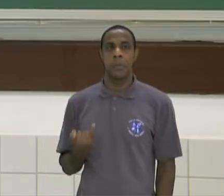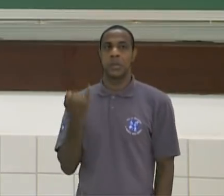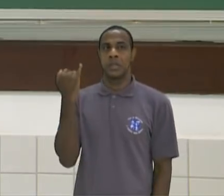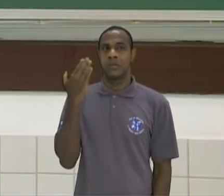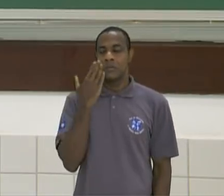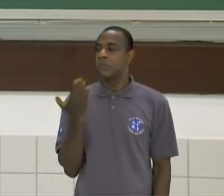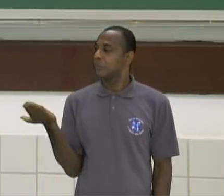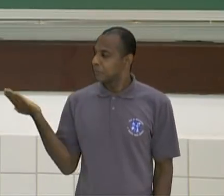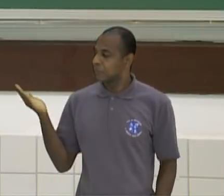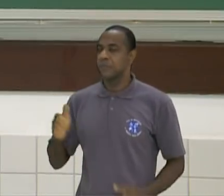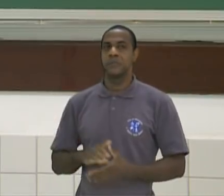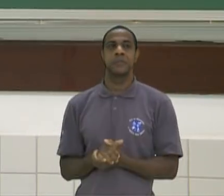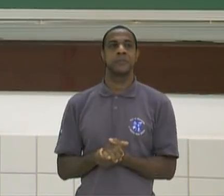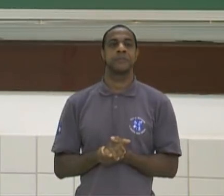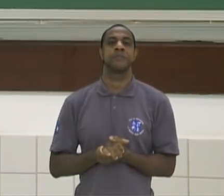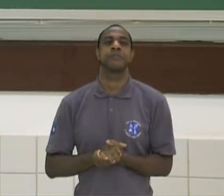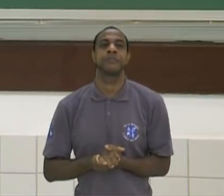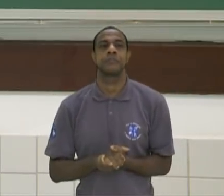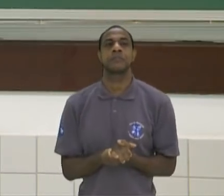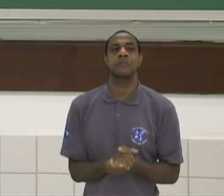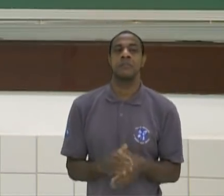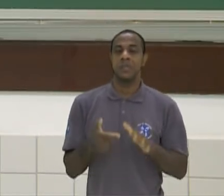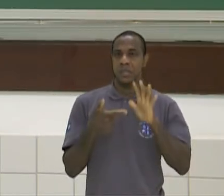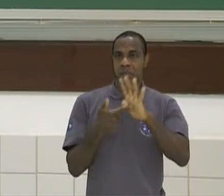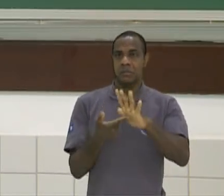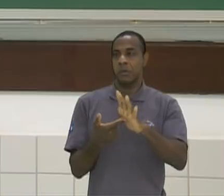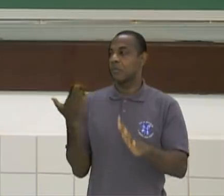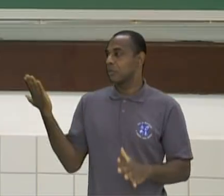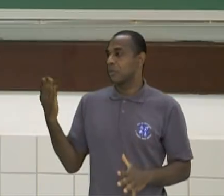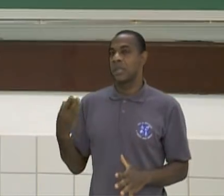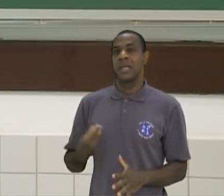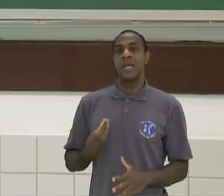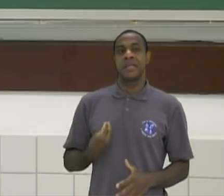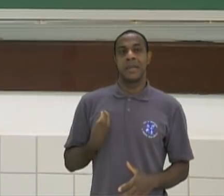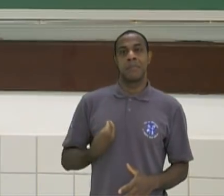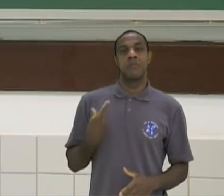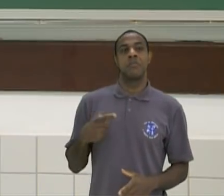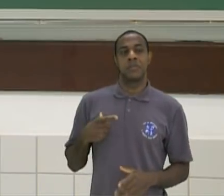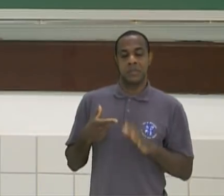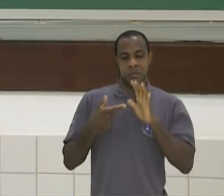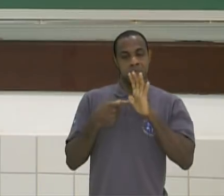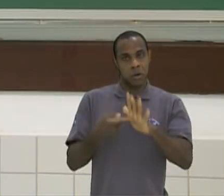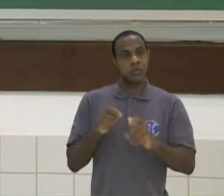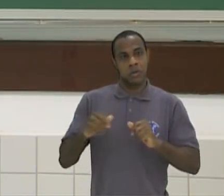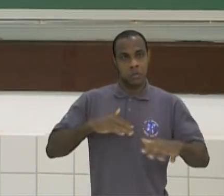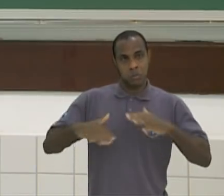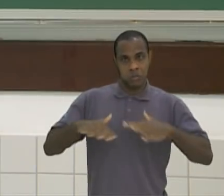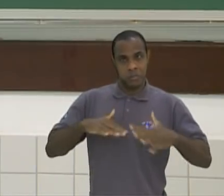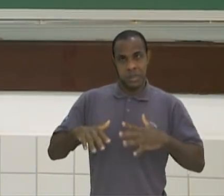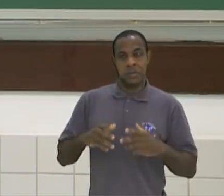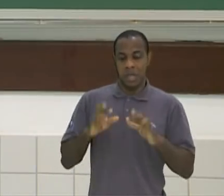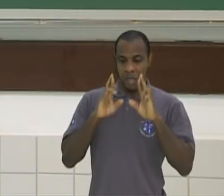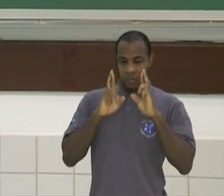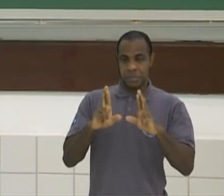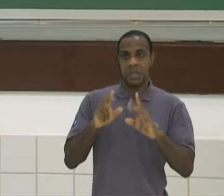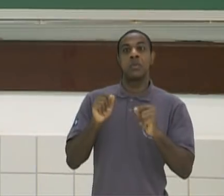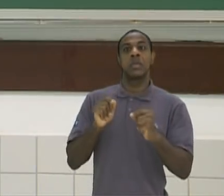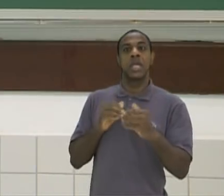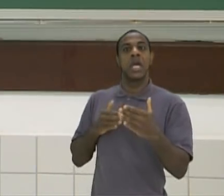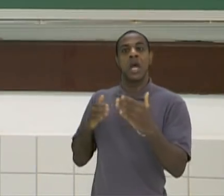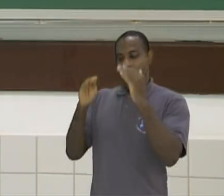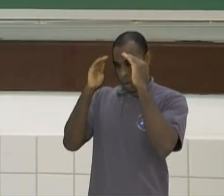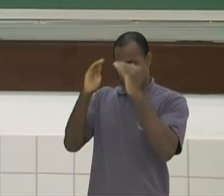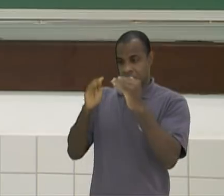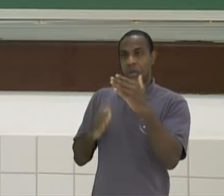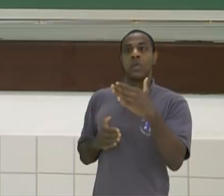que retratam justamente esta situação da presença do movimento, respeitando os limites do corpo ali da